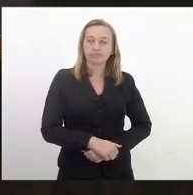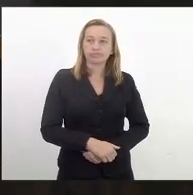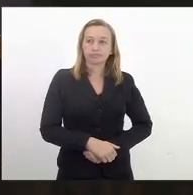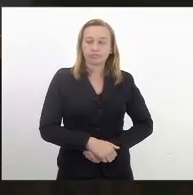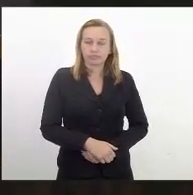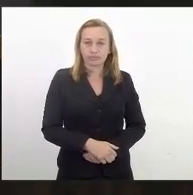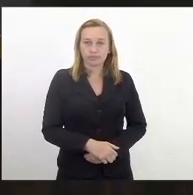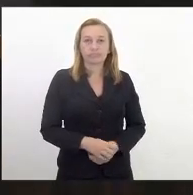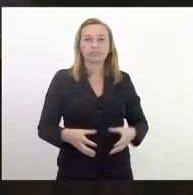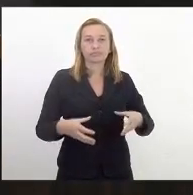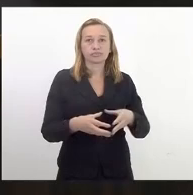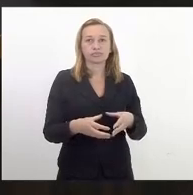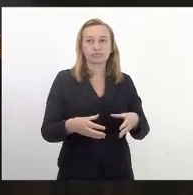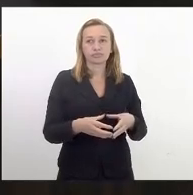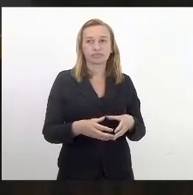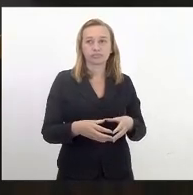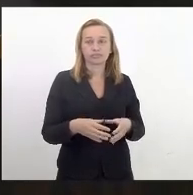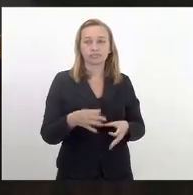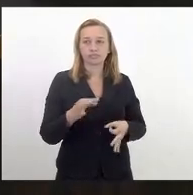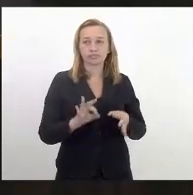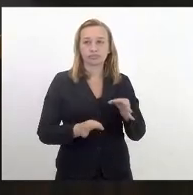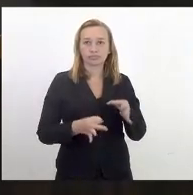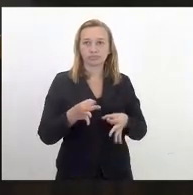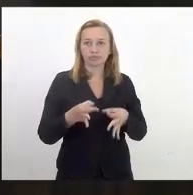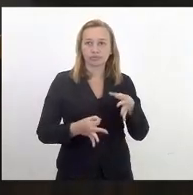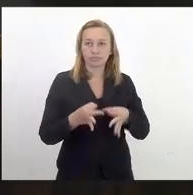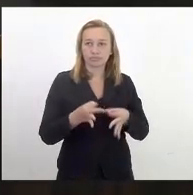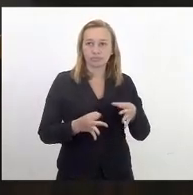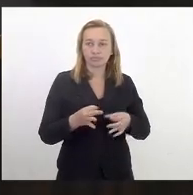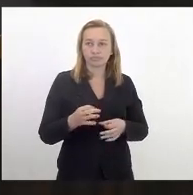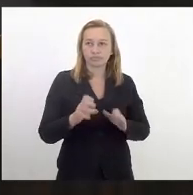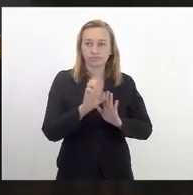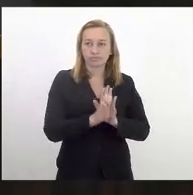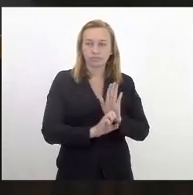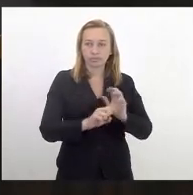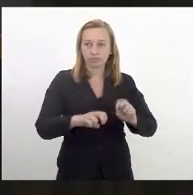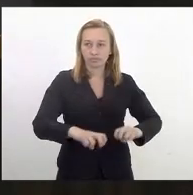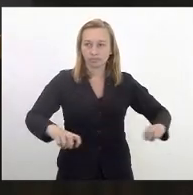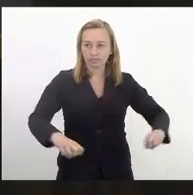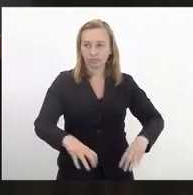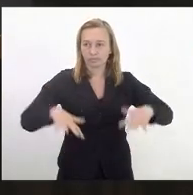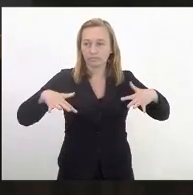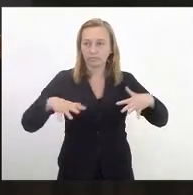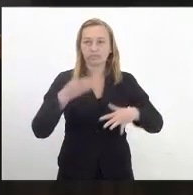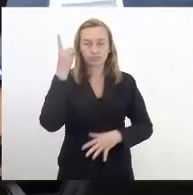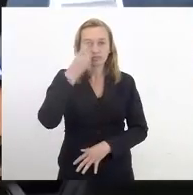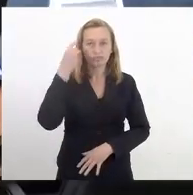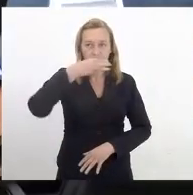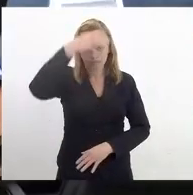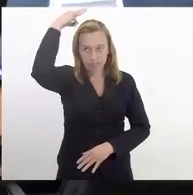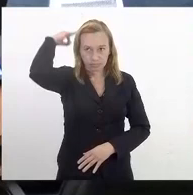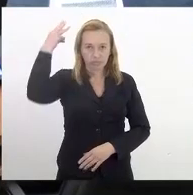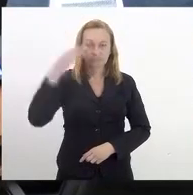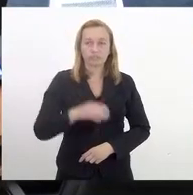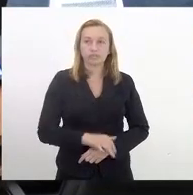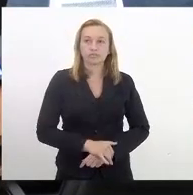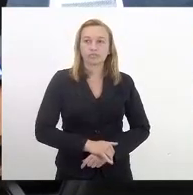pela comissão de condição de justiça sobre as emendas em plenário Deputado Márcio Pacheco